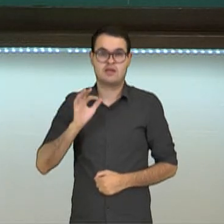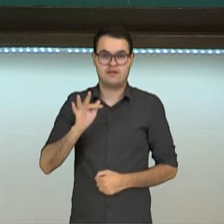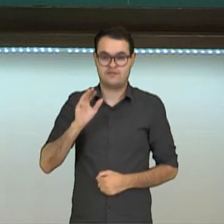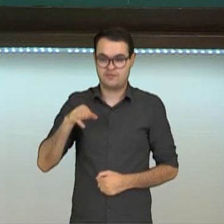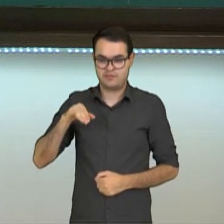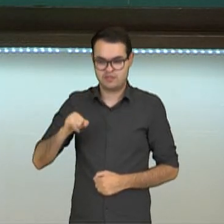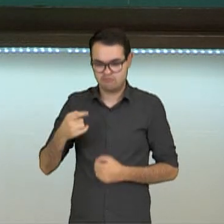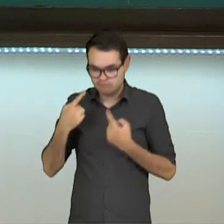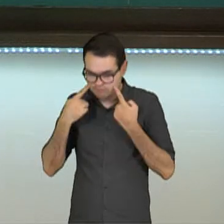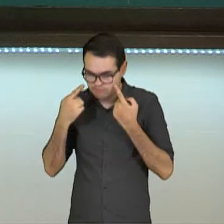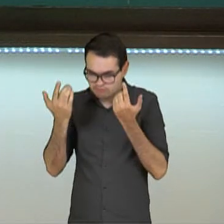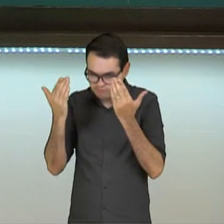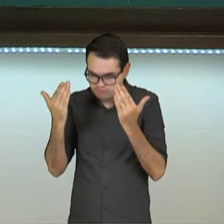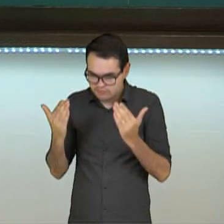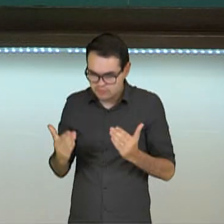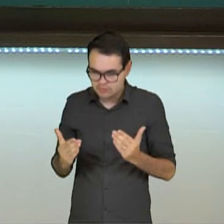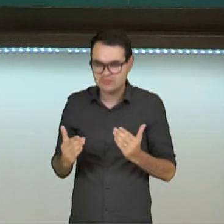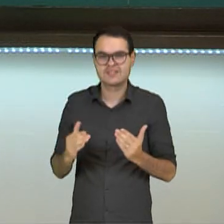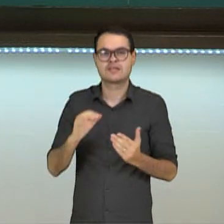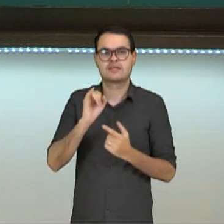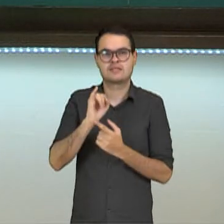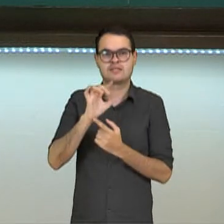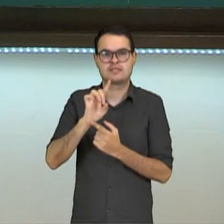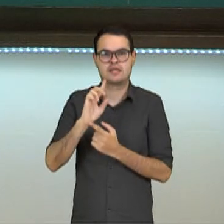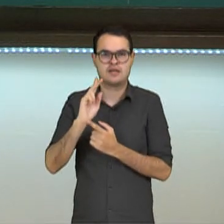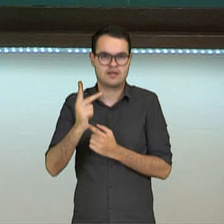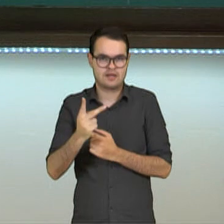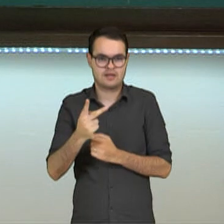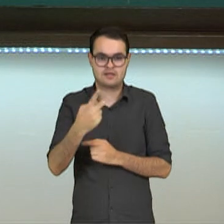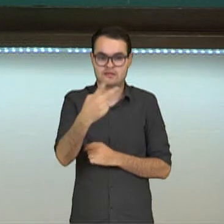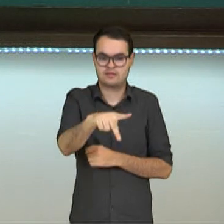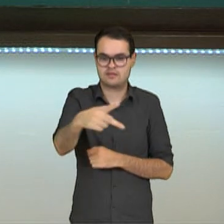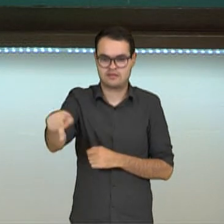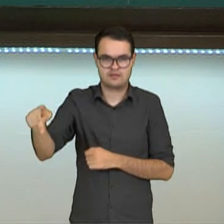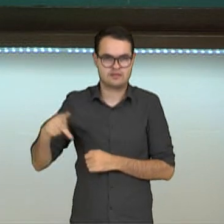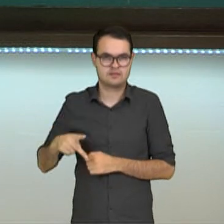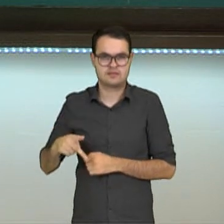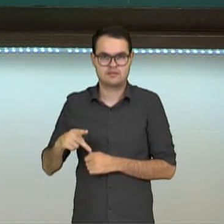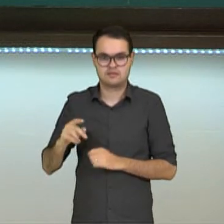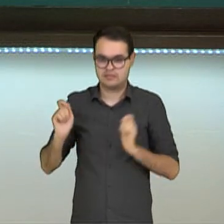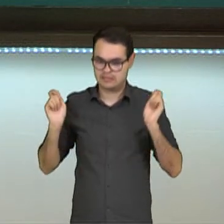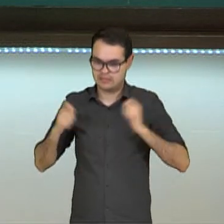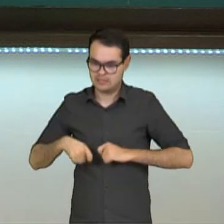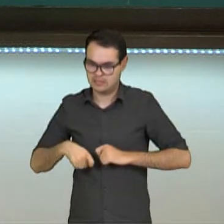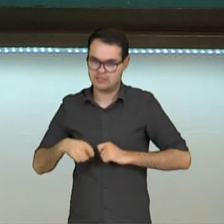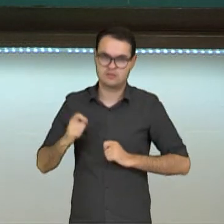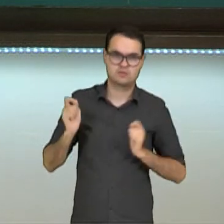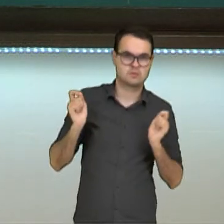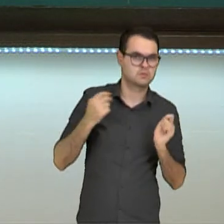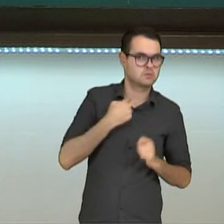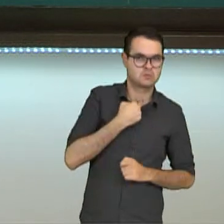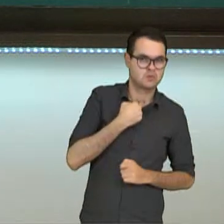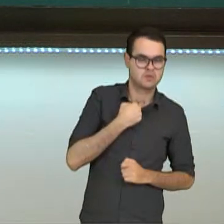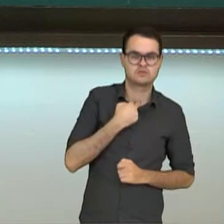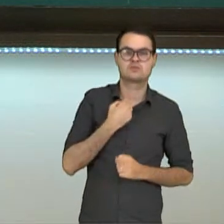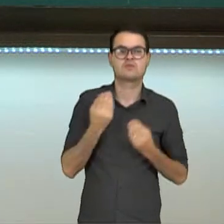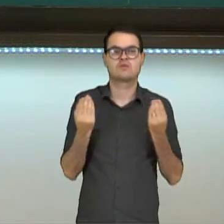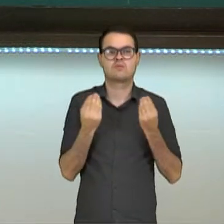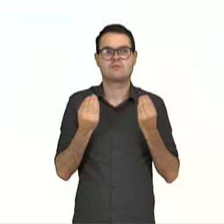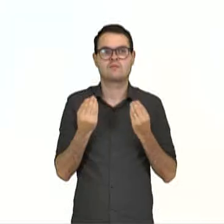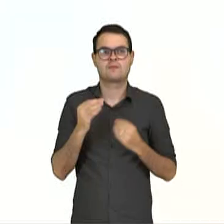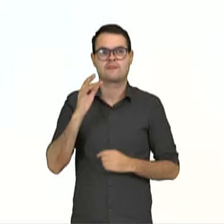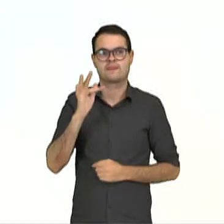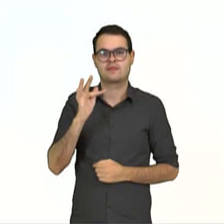algumas questões como o IDH do país para poder fazer esses empréstimos, tá bom? Então, olha só, Fundo